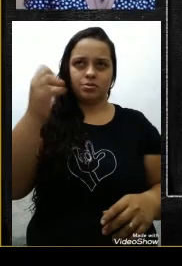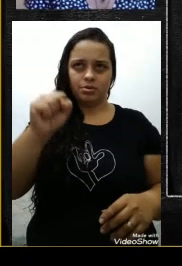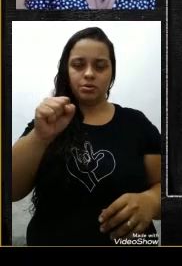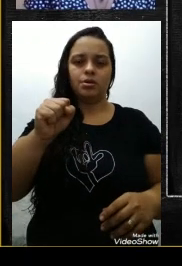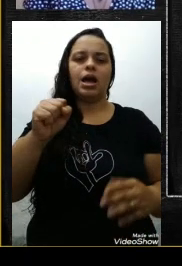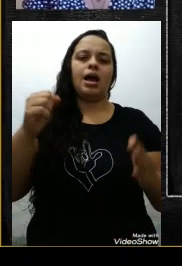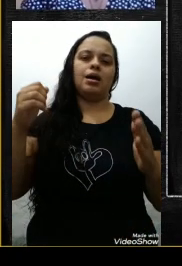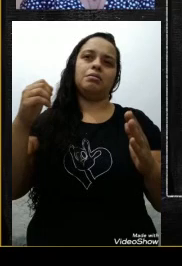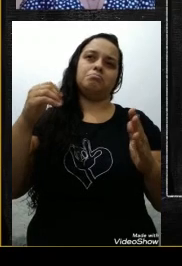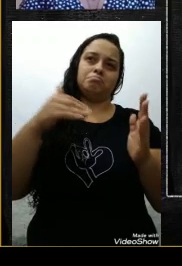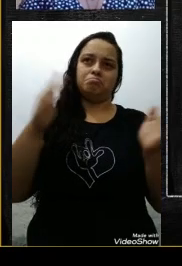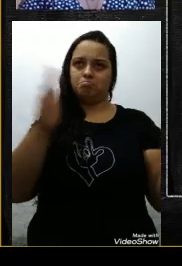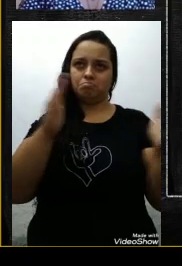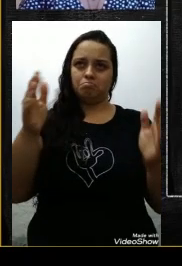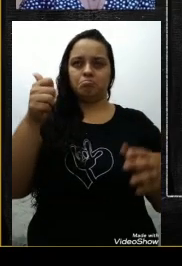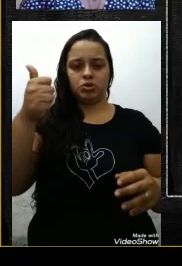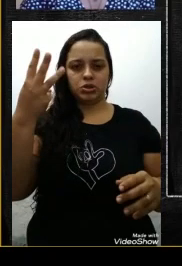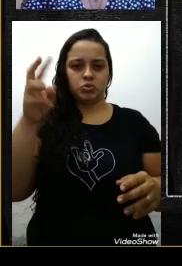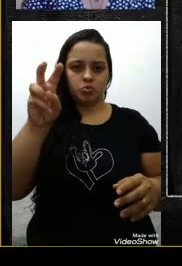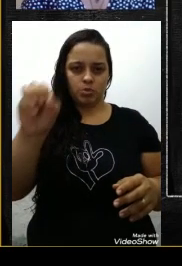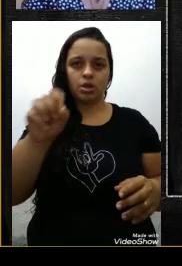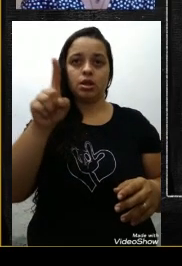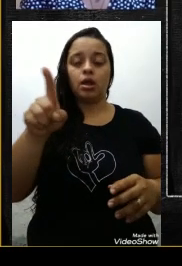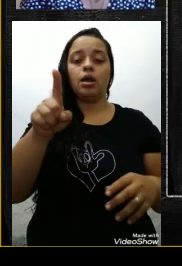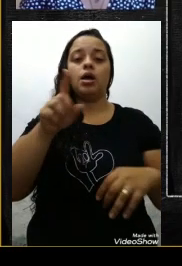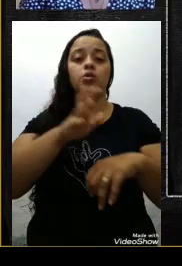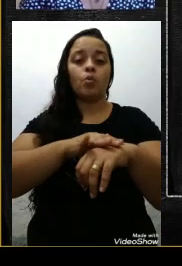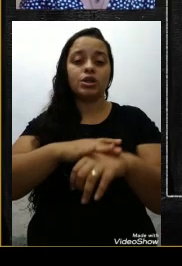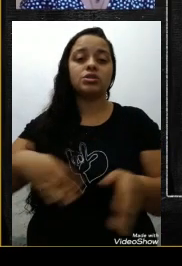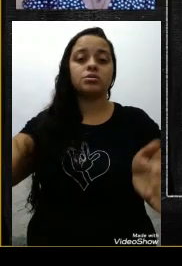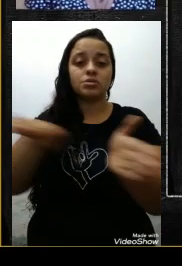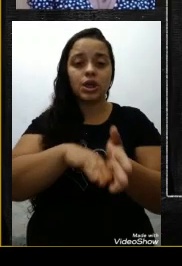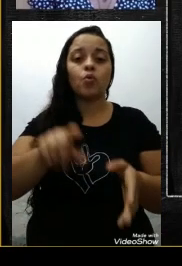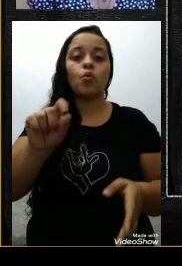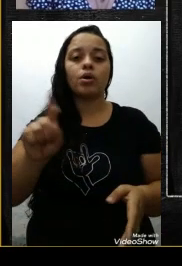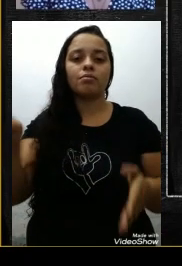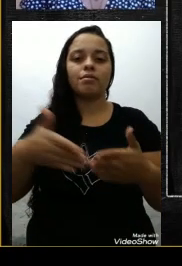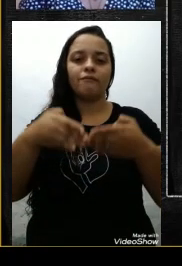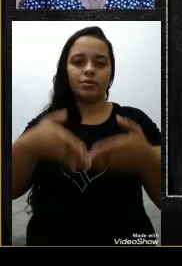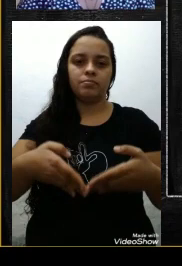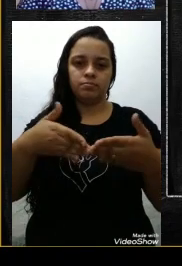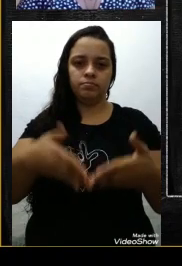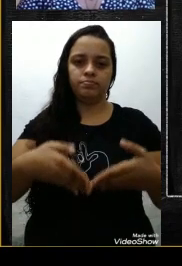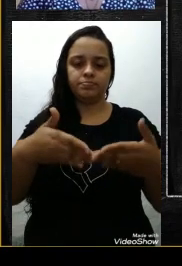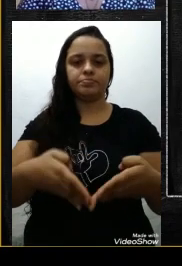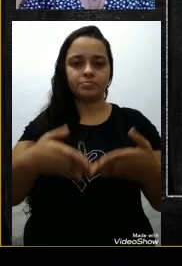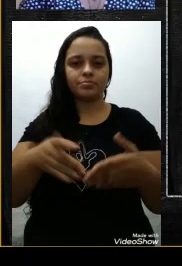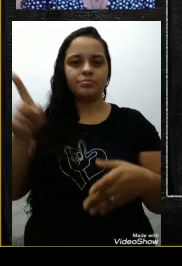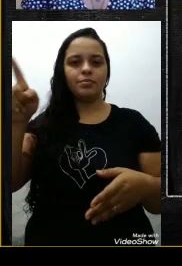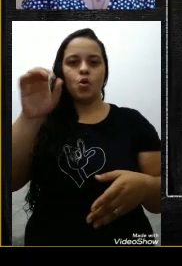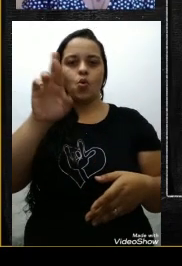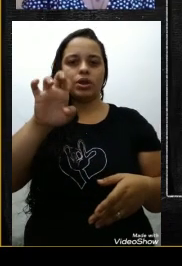de 1348 e 1350, a peste chega em navios que fazem comércio com o